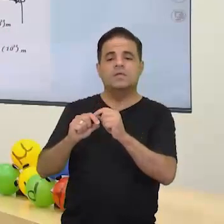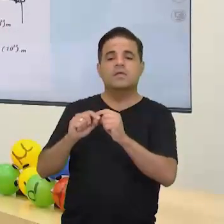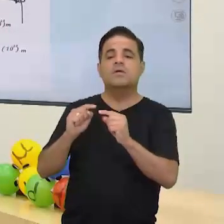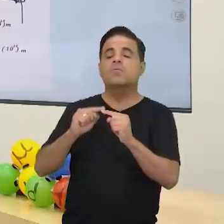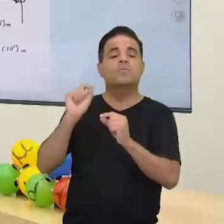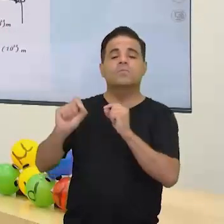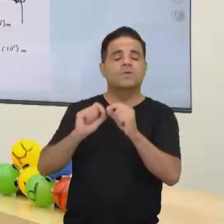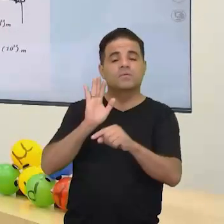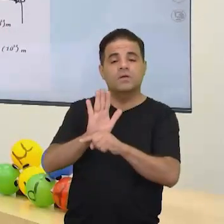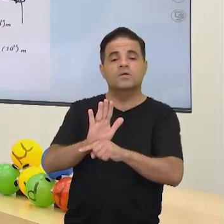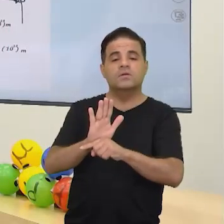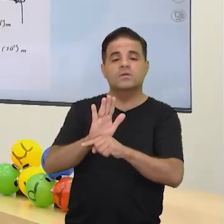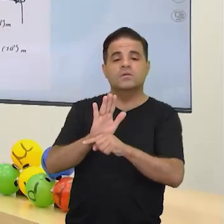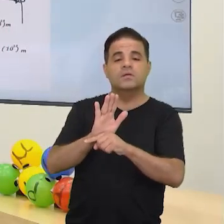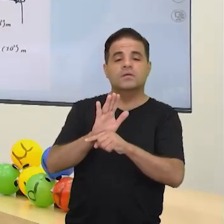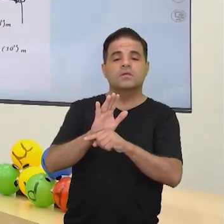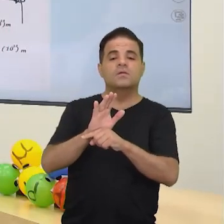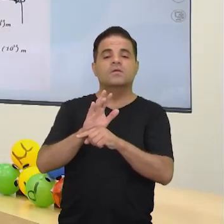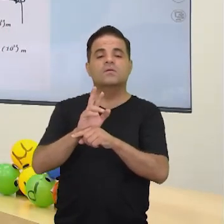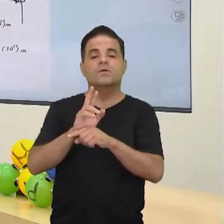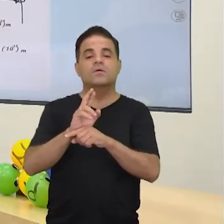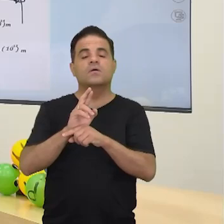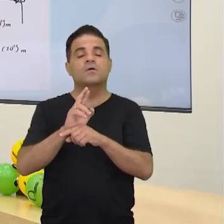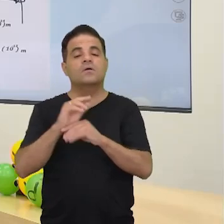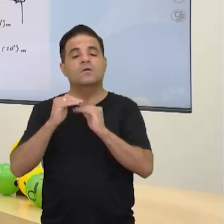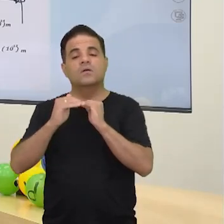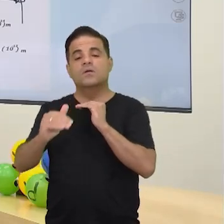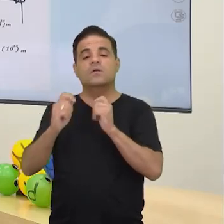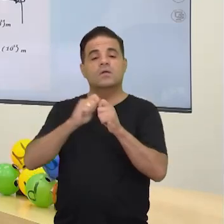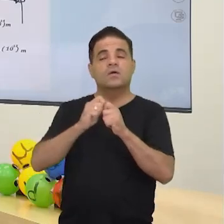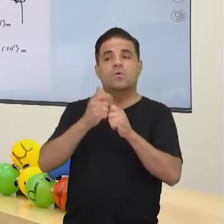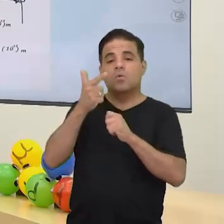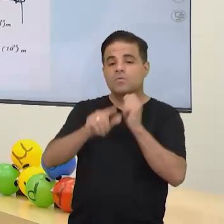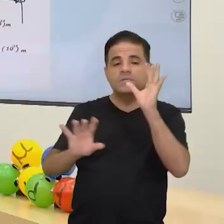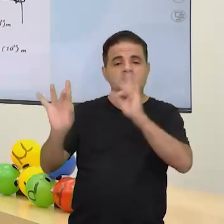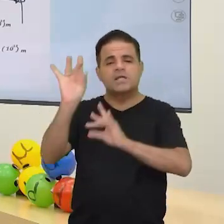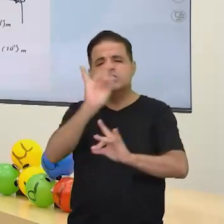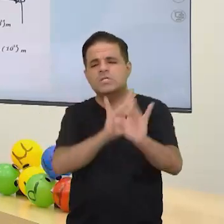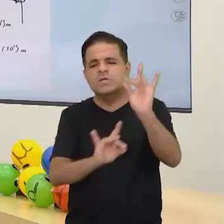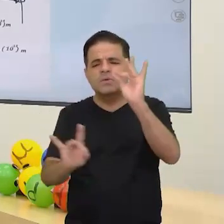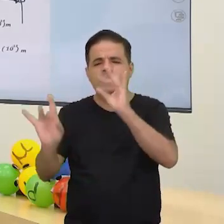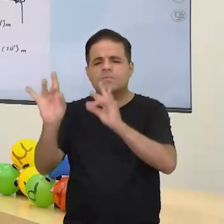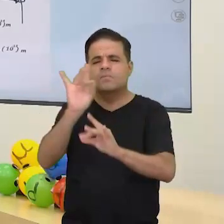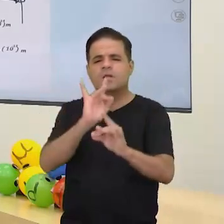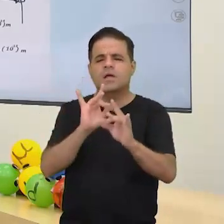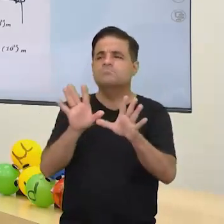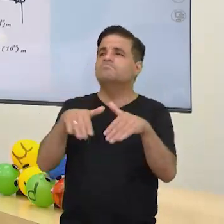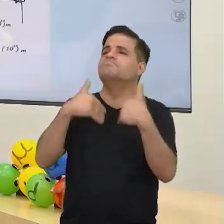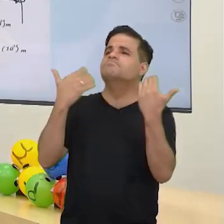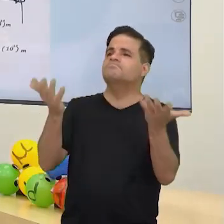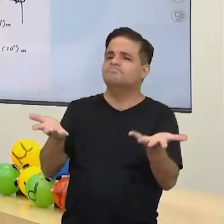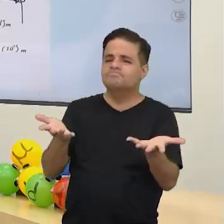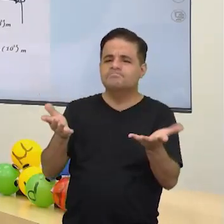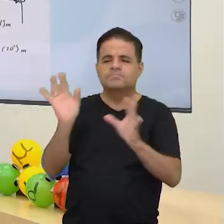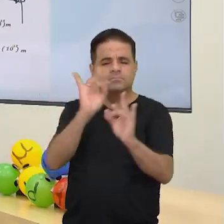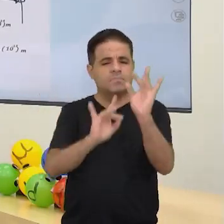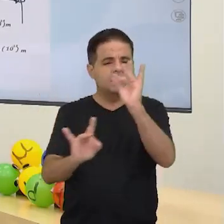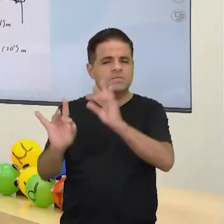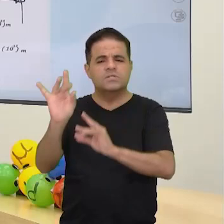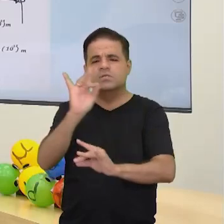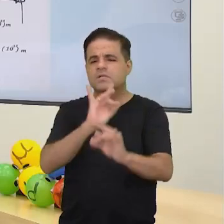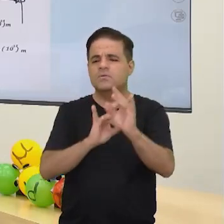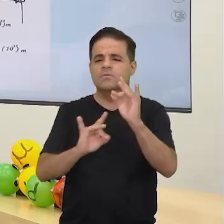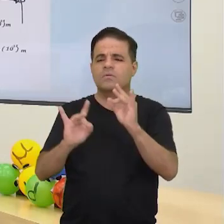né? Um hadron. O que é um hadron? Ele é feito de outras partículas. Que partículas é essa, pessoal? É